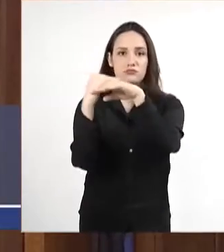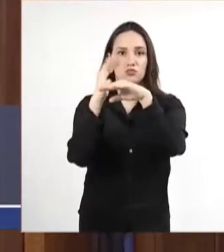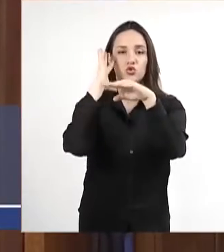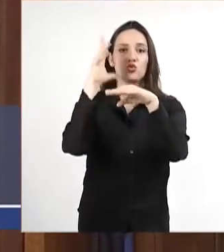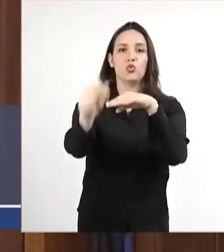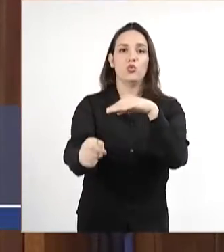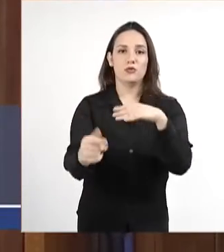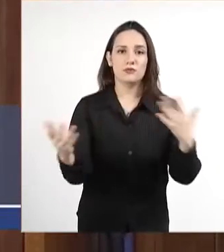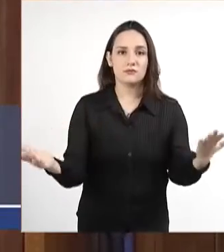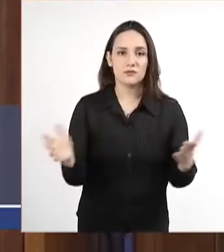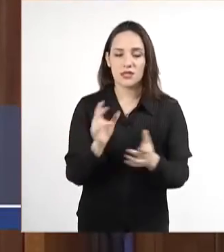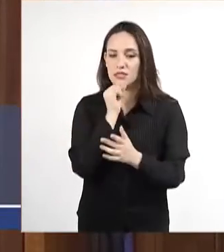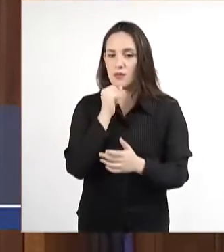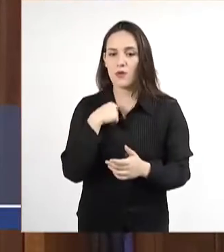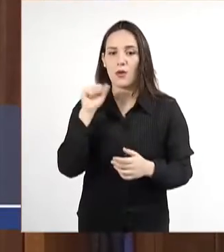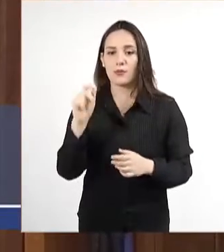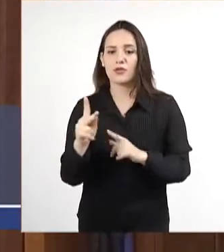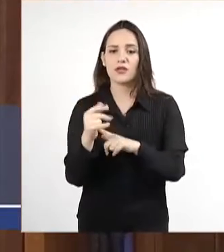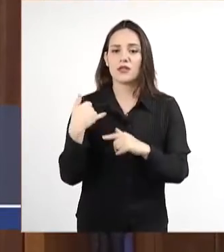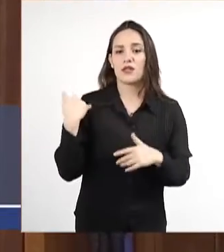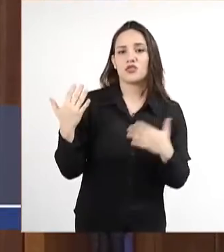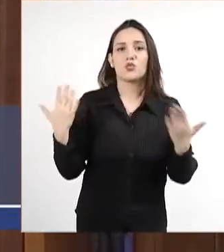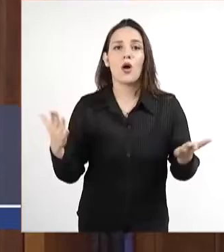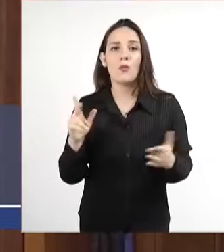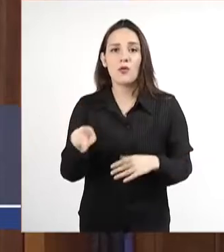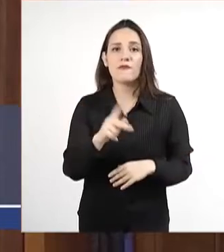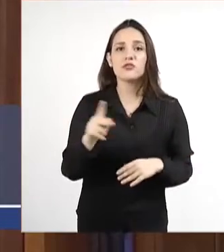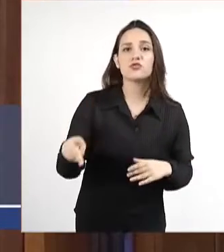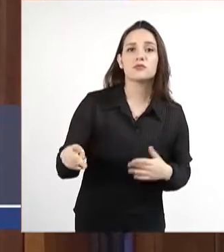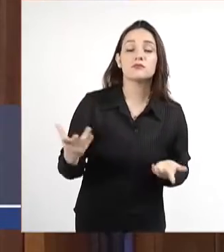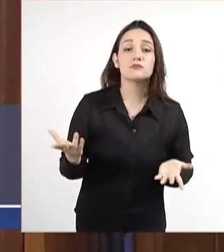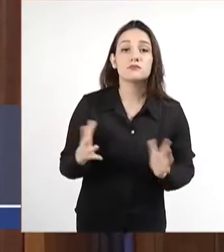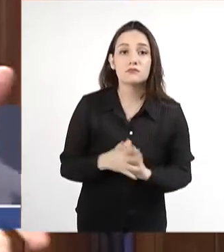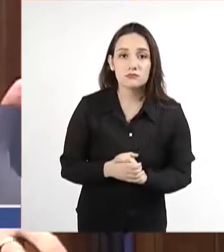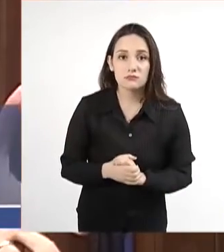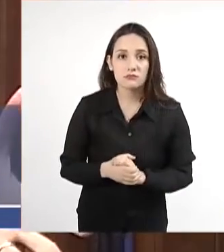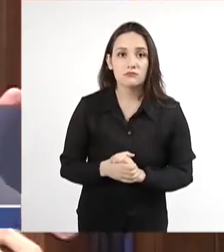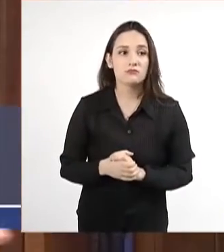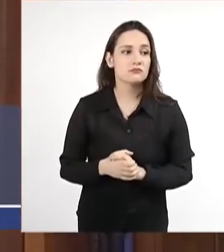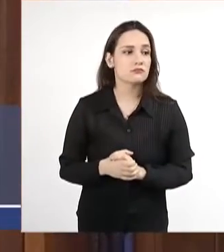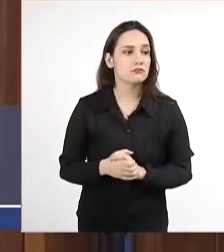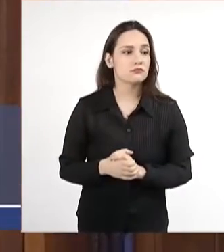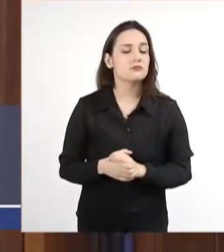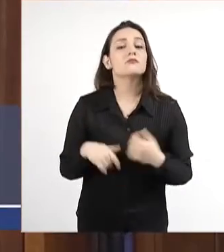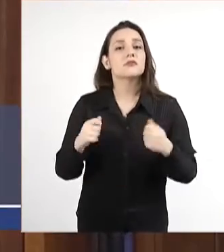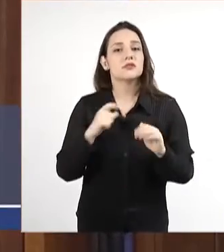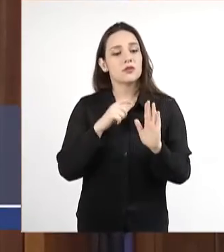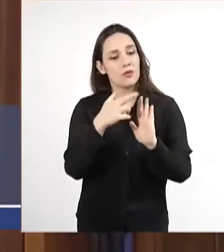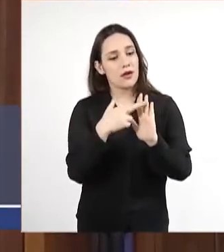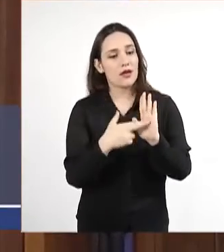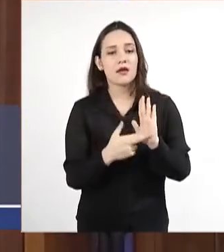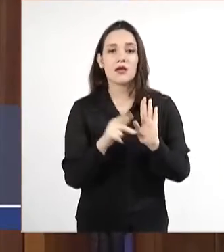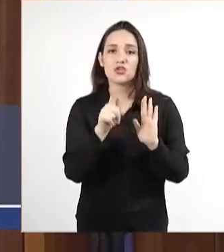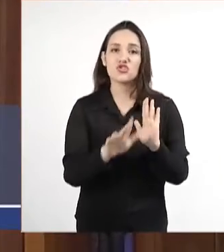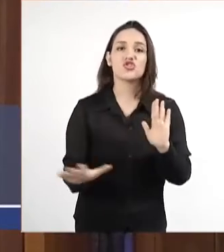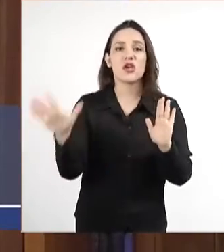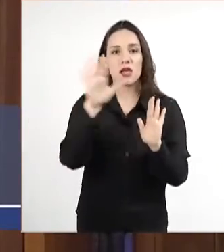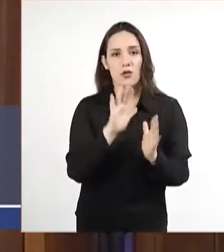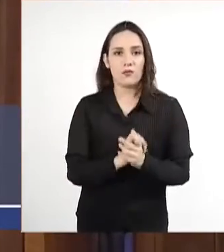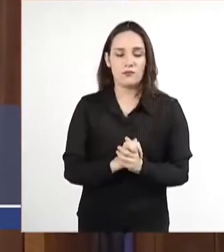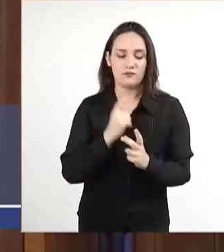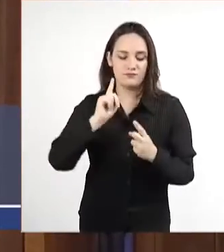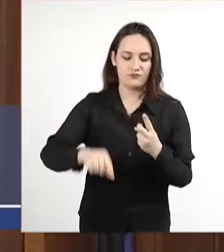geral. Aposenta com quantos anos a professora? Tem que vir numa regra geral.